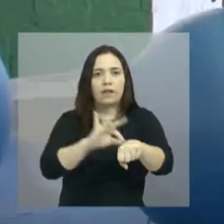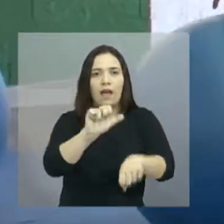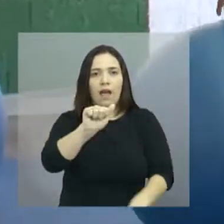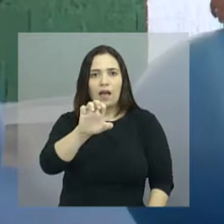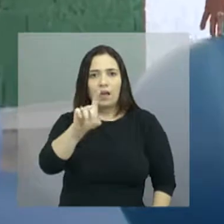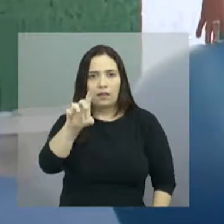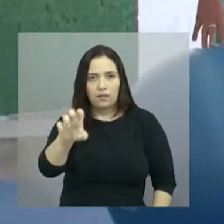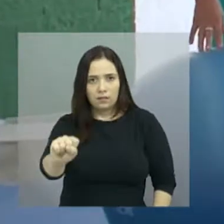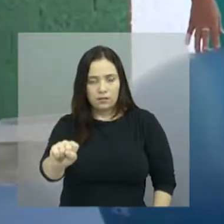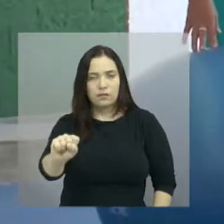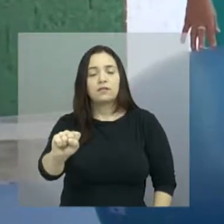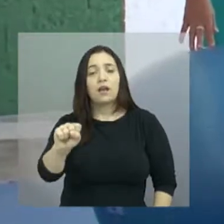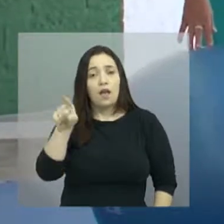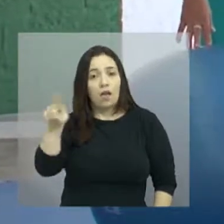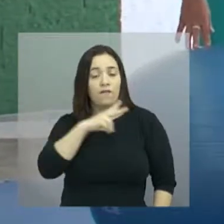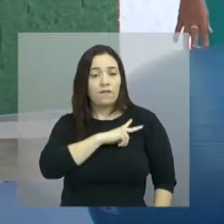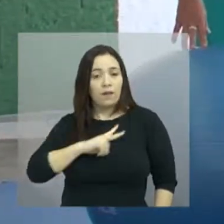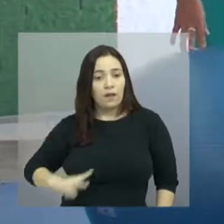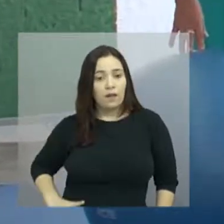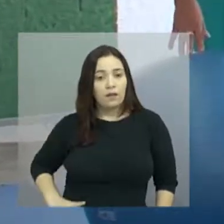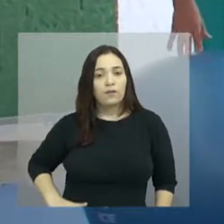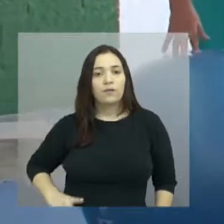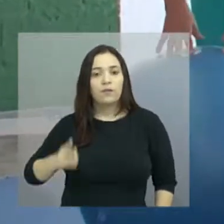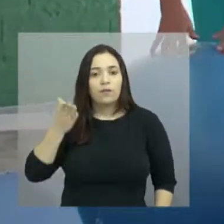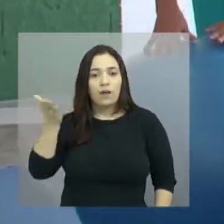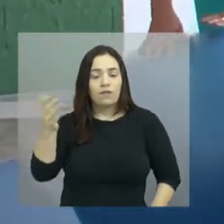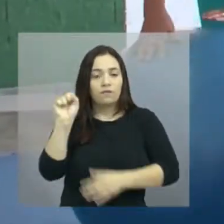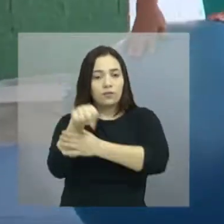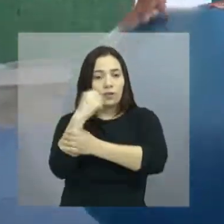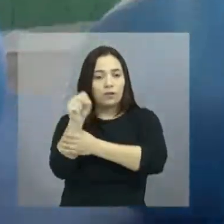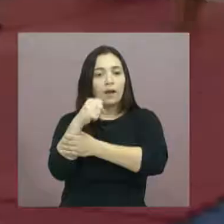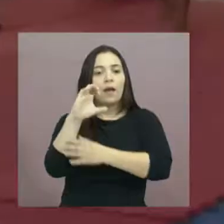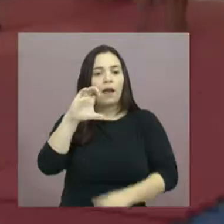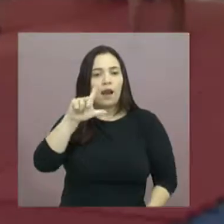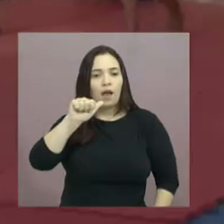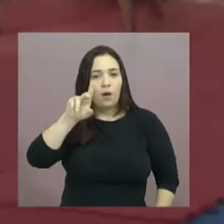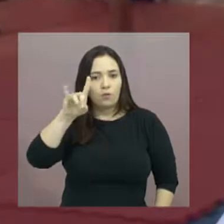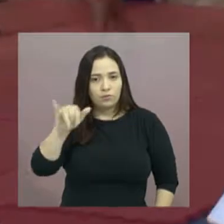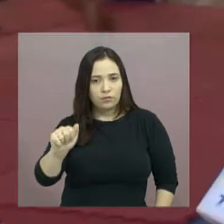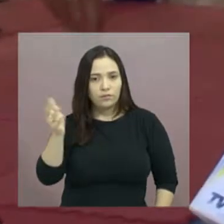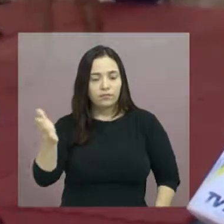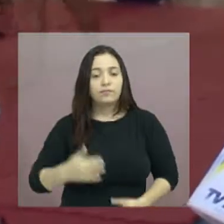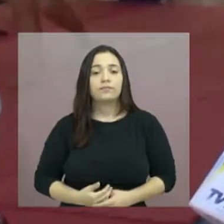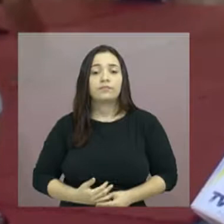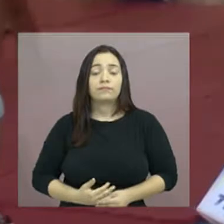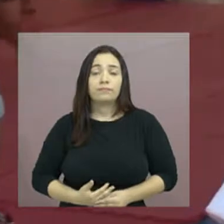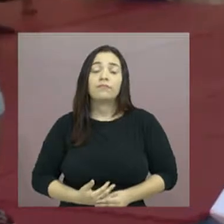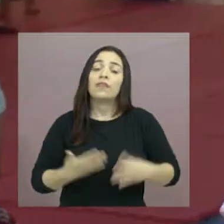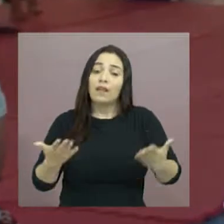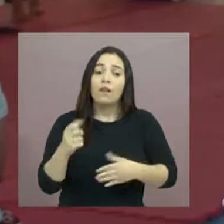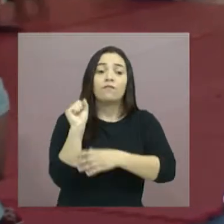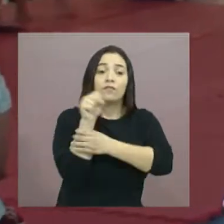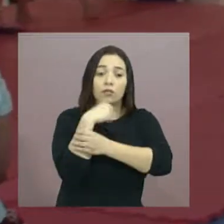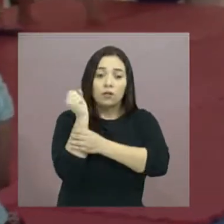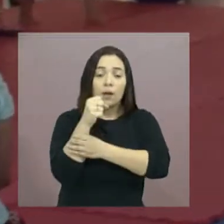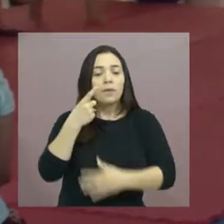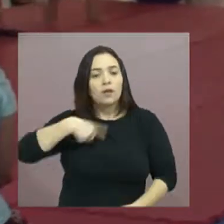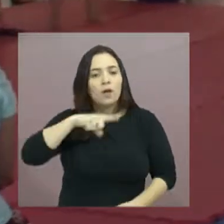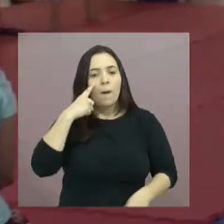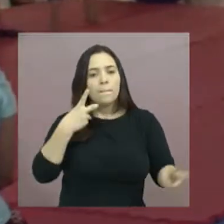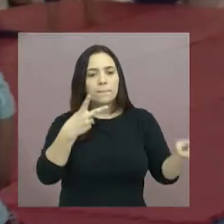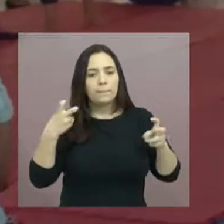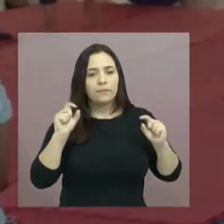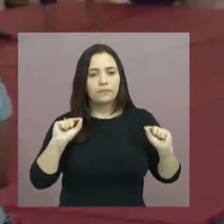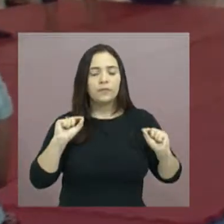como explica a vereadora e fisioterapeuta Cláudia Gomes. O benefício da fisioterapia, o que a gente observa é que ao longo